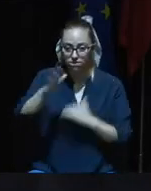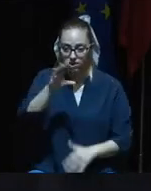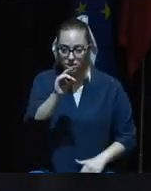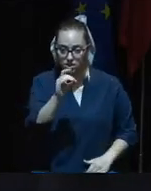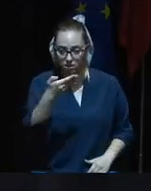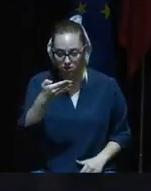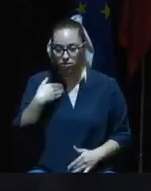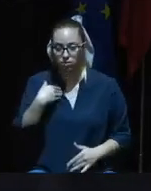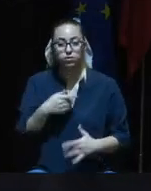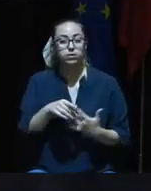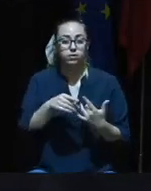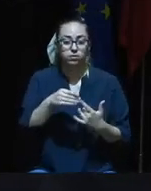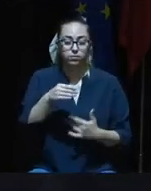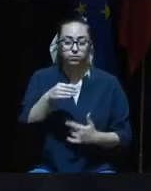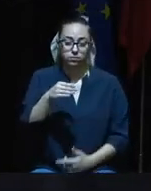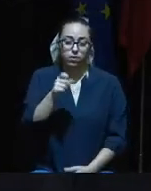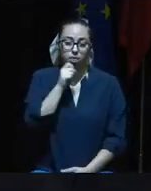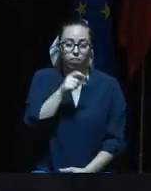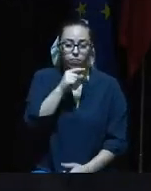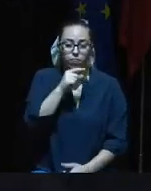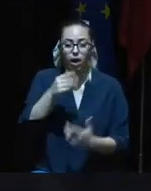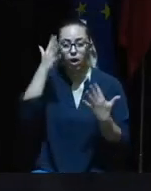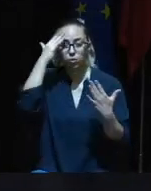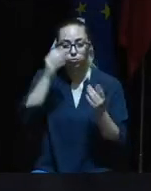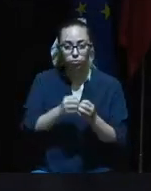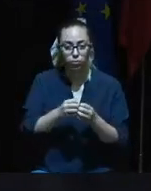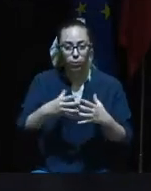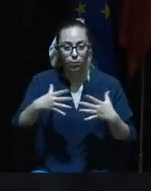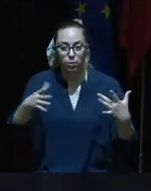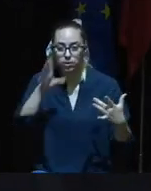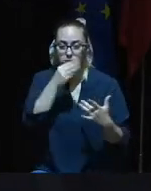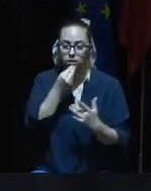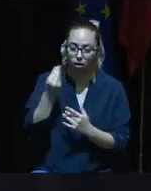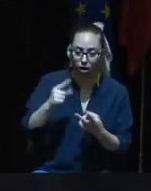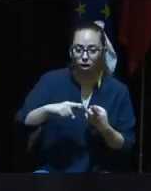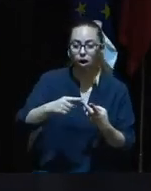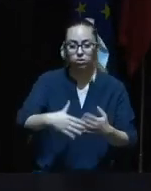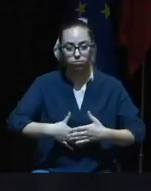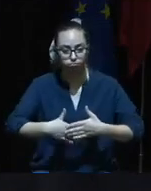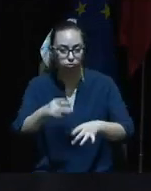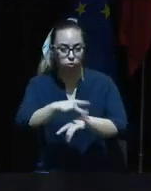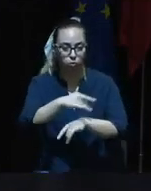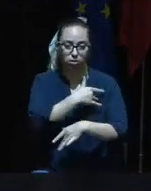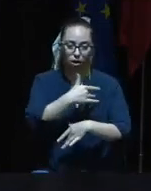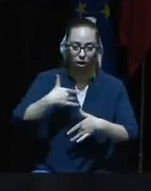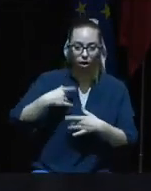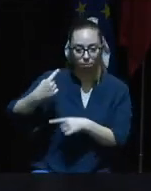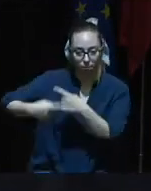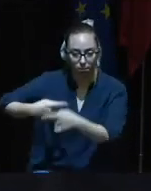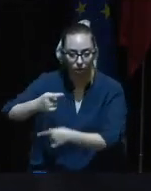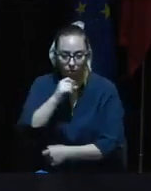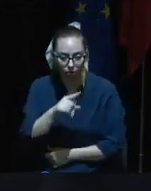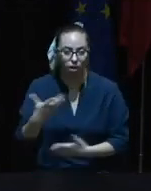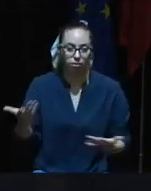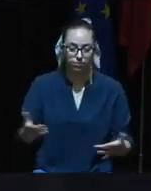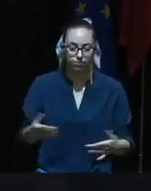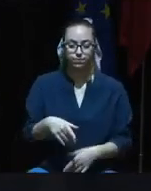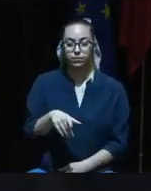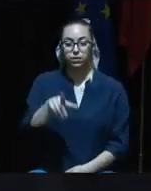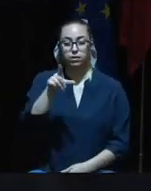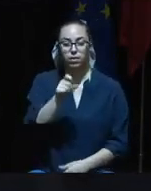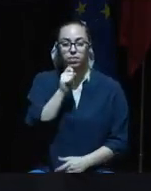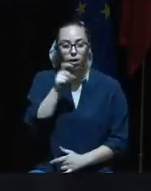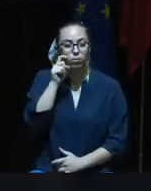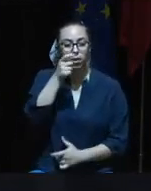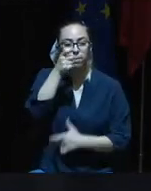o número de certa aumentar a se tivermos em conta também crianças pessoas com doenças crônicas grávidas e outras o podemos fazer para proteger